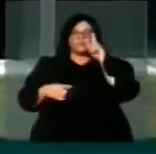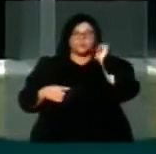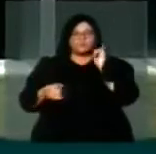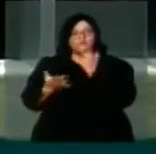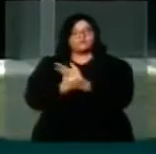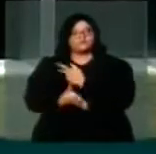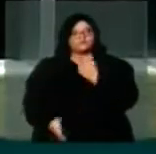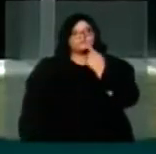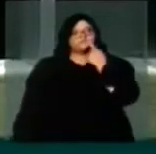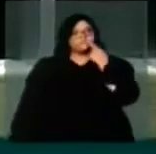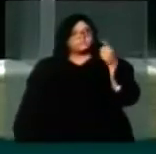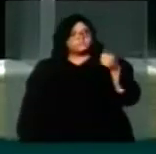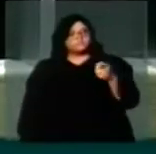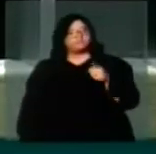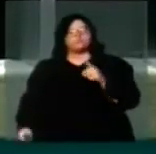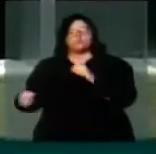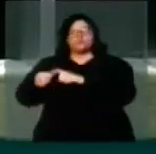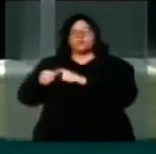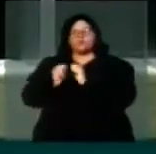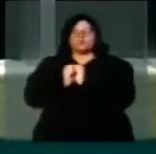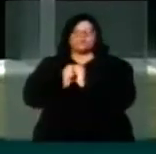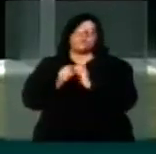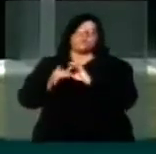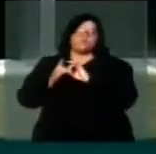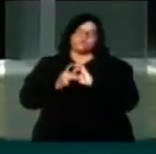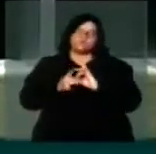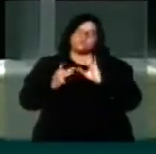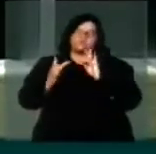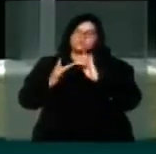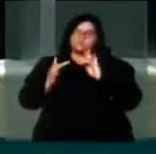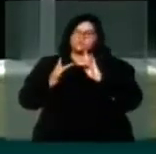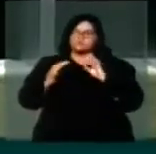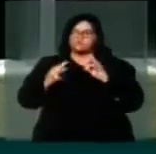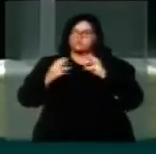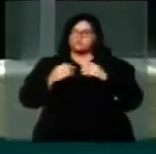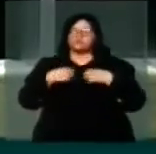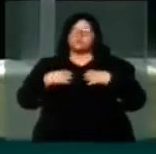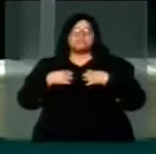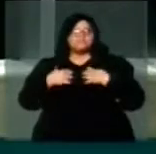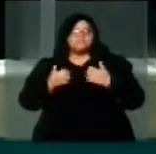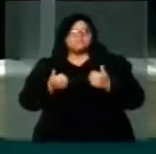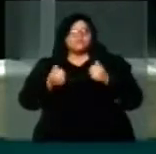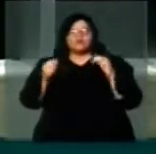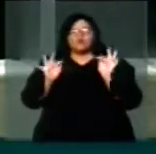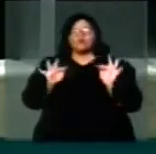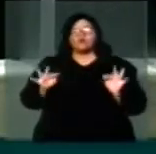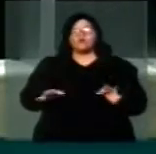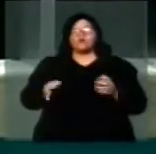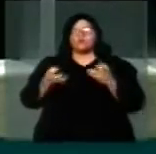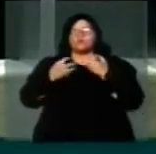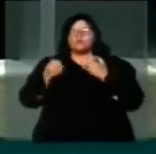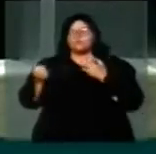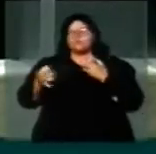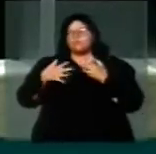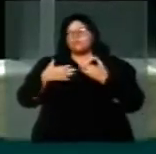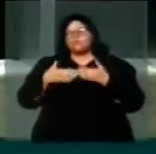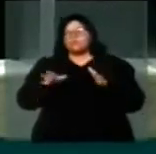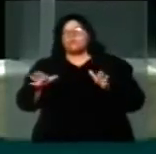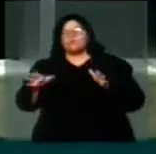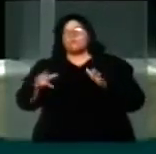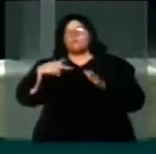certeza que todos estão ansiosos para que se coloque uma nova abertura política. O próprio presidente